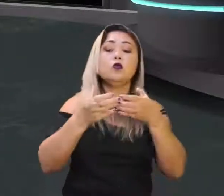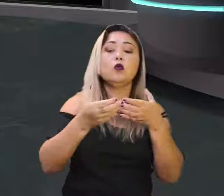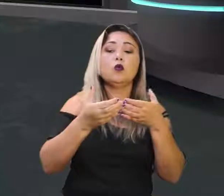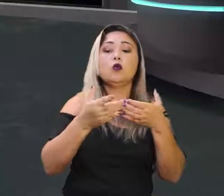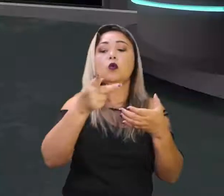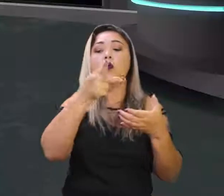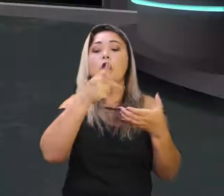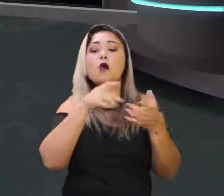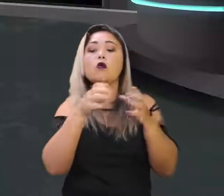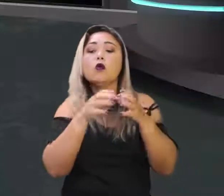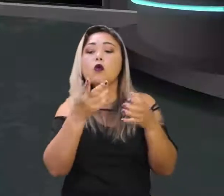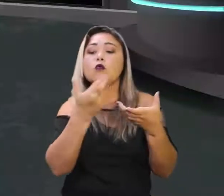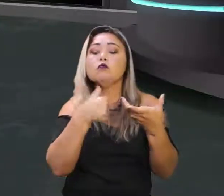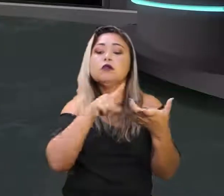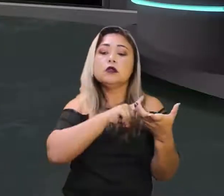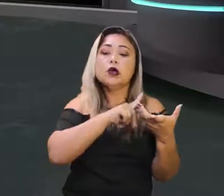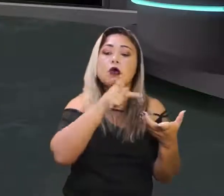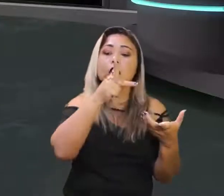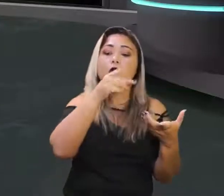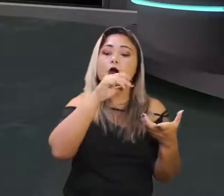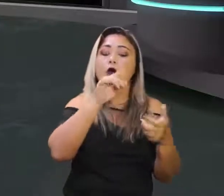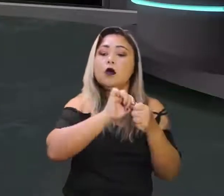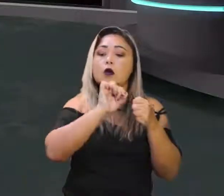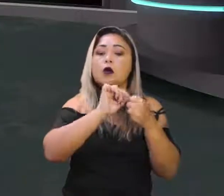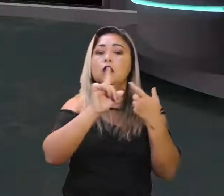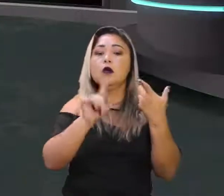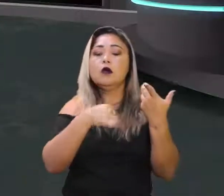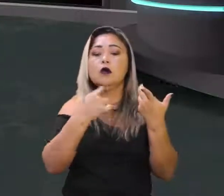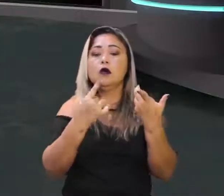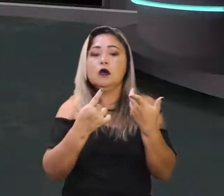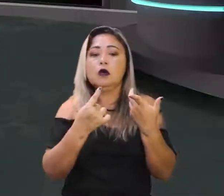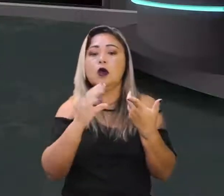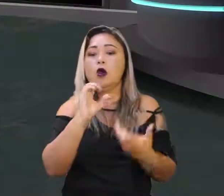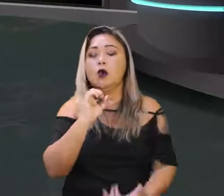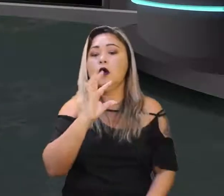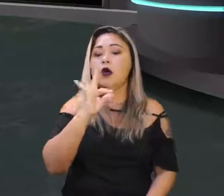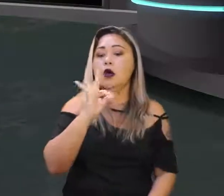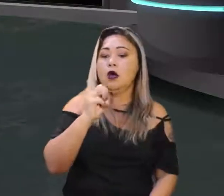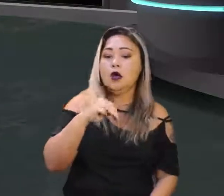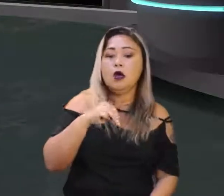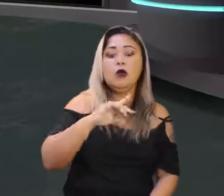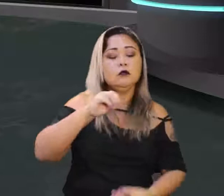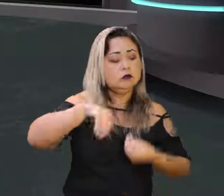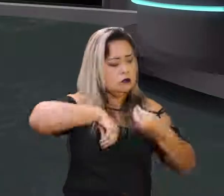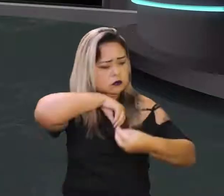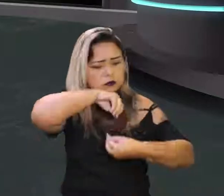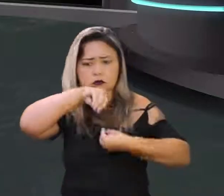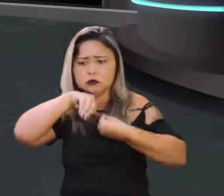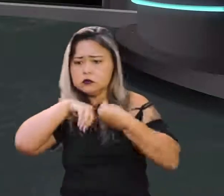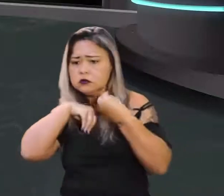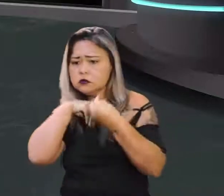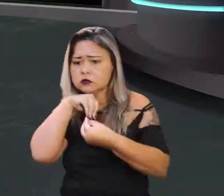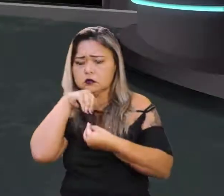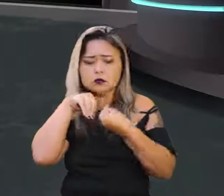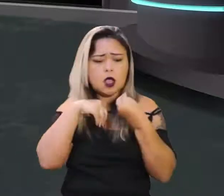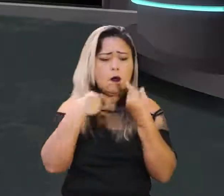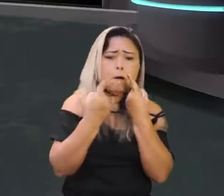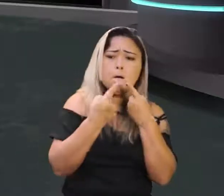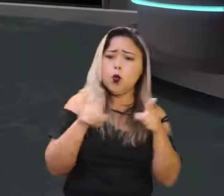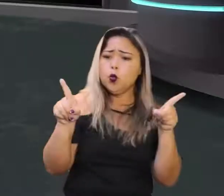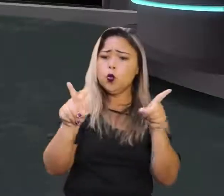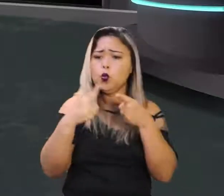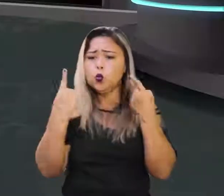música pop, né? O famoso OTM, né? Que eles fazem misturas de